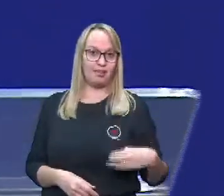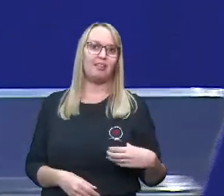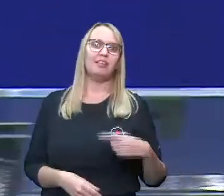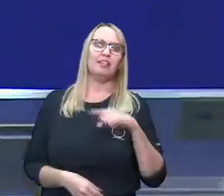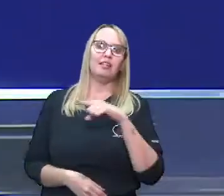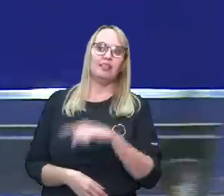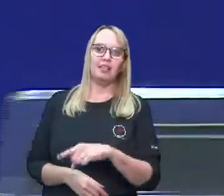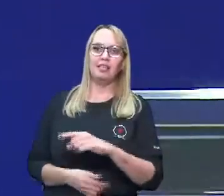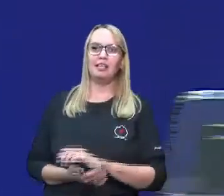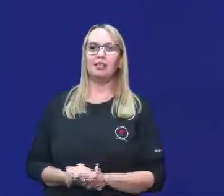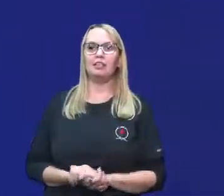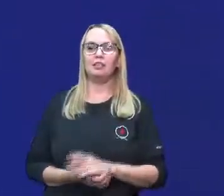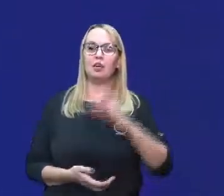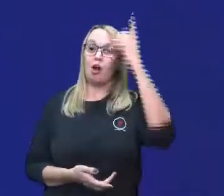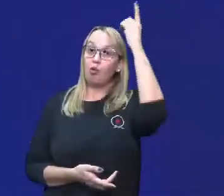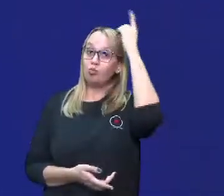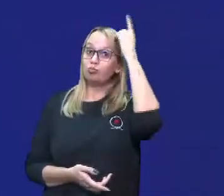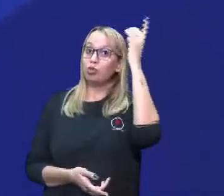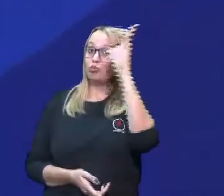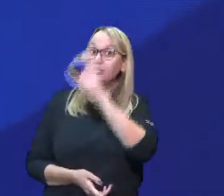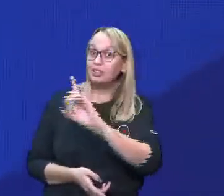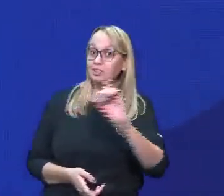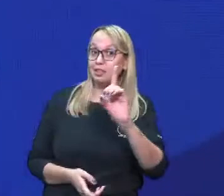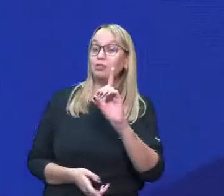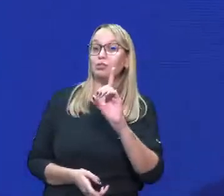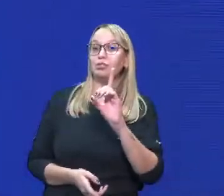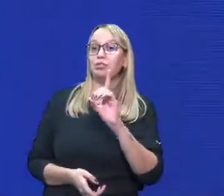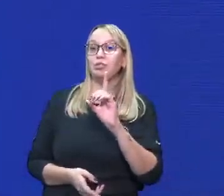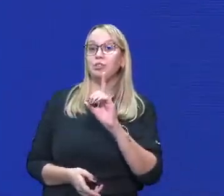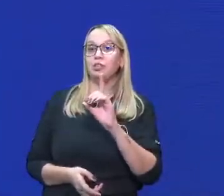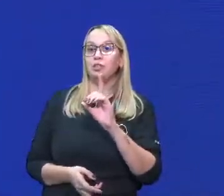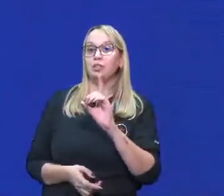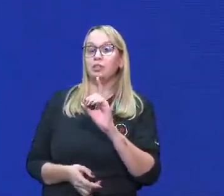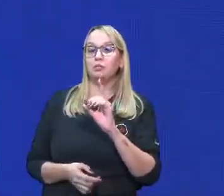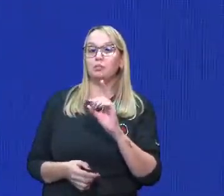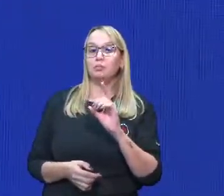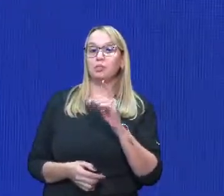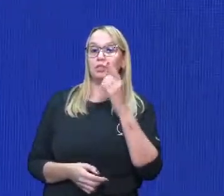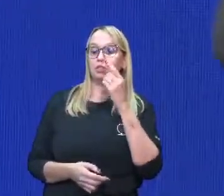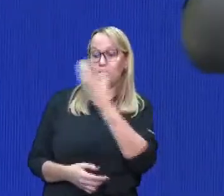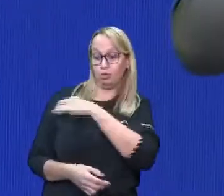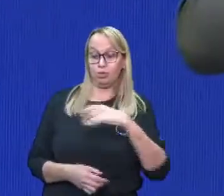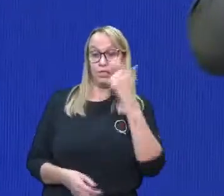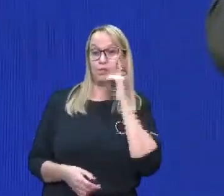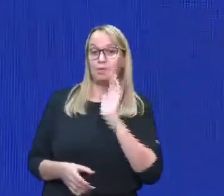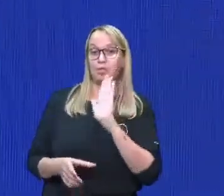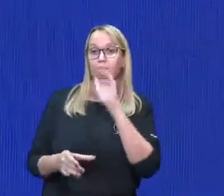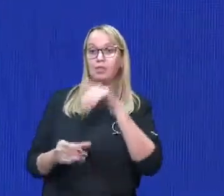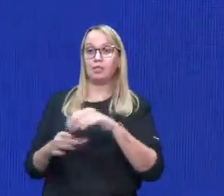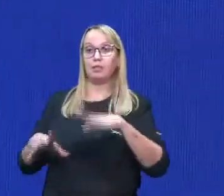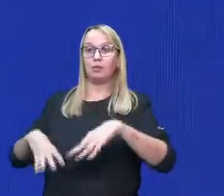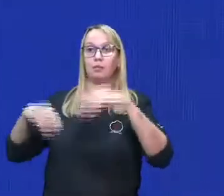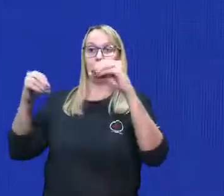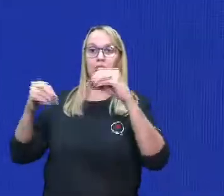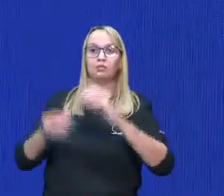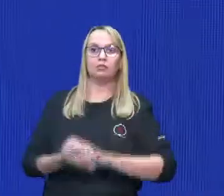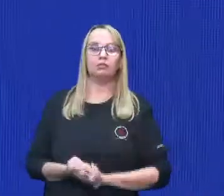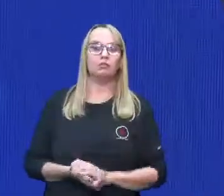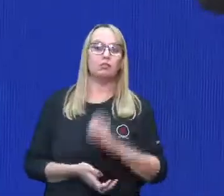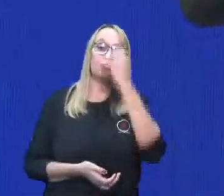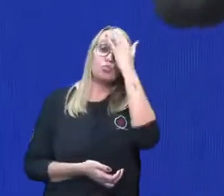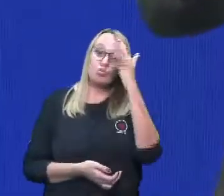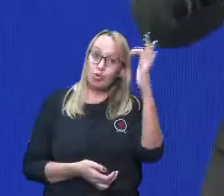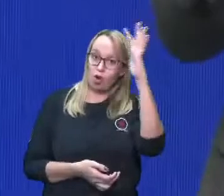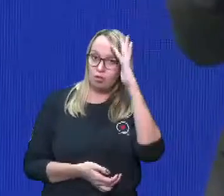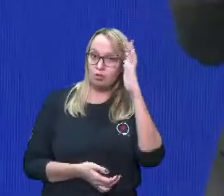foi o dom sobrenatural de Deus que colocou ele dentro do palácio. Sim ou não? Qual o dom sobrenatural? Interpretação de sonho. Mas